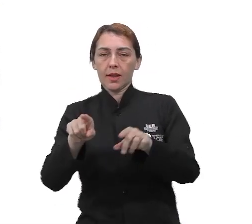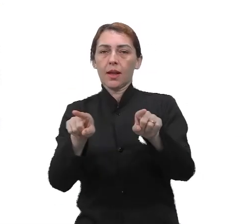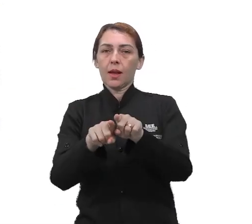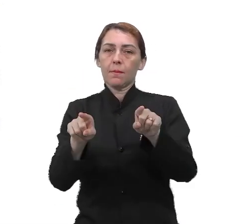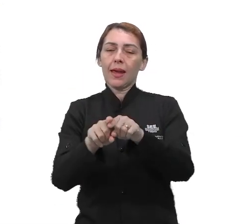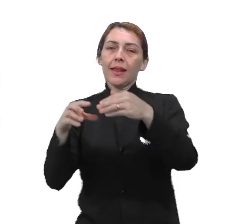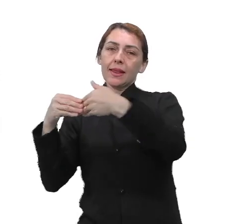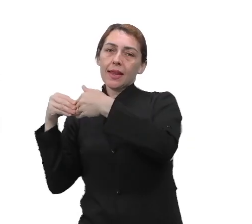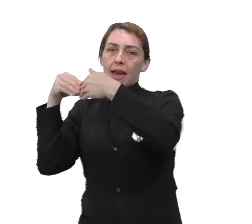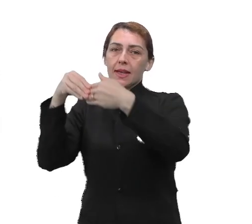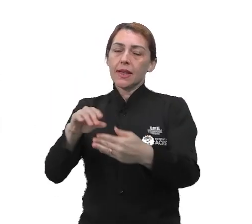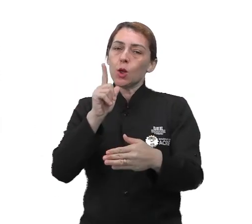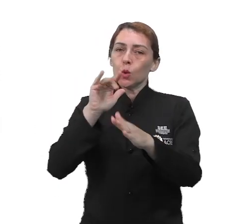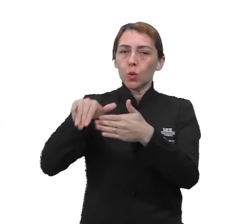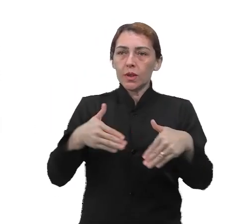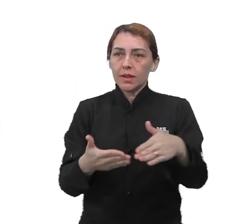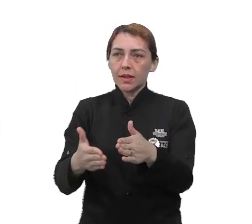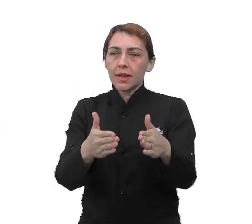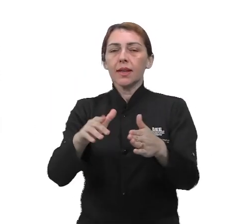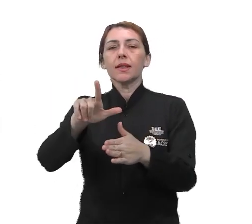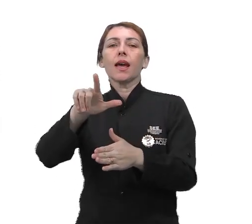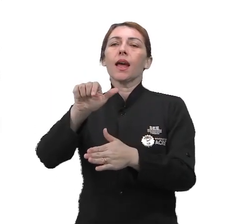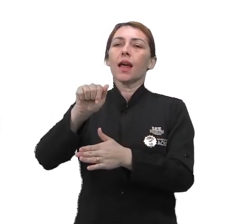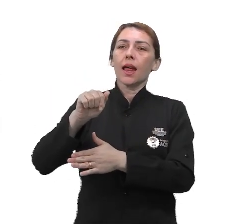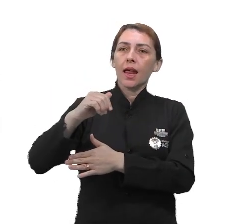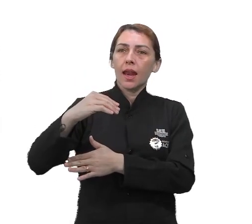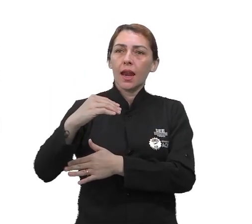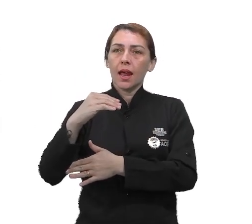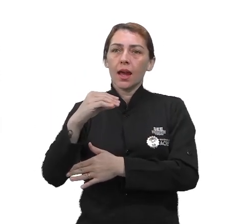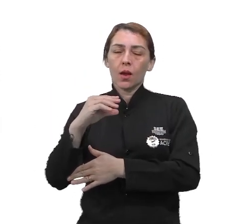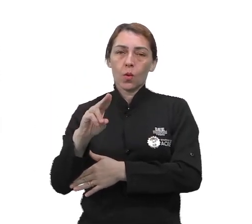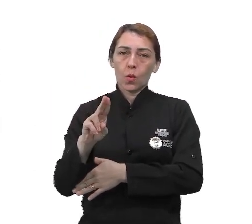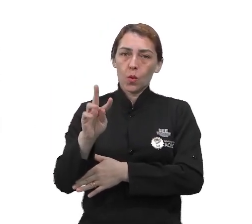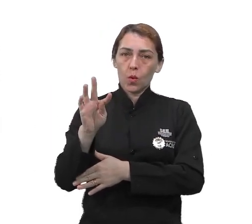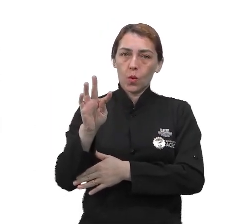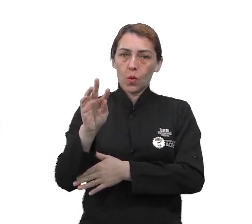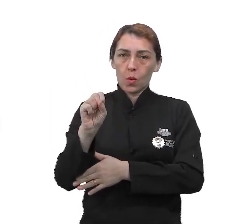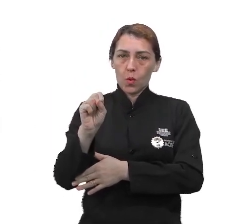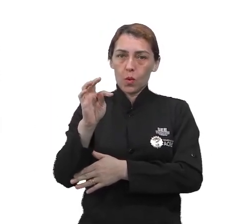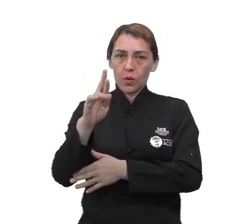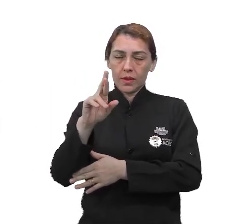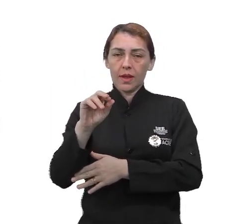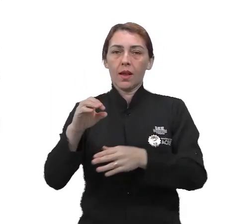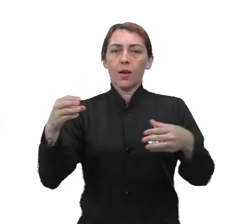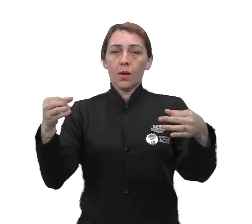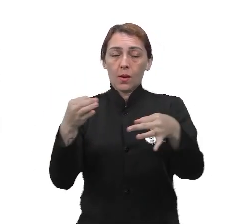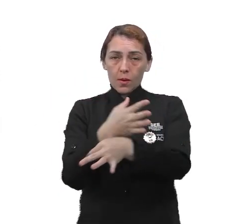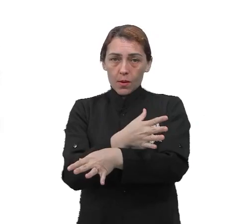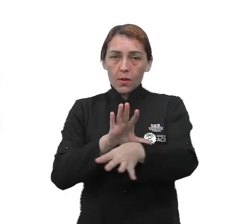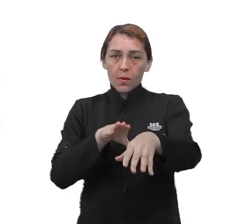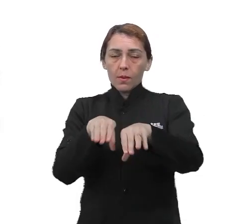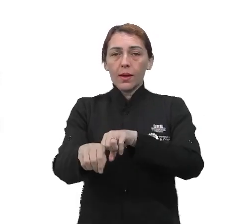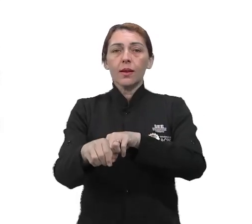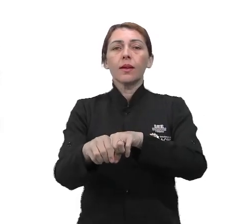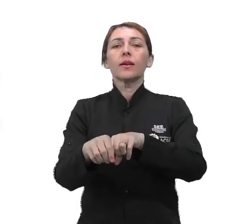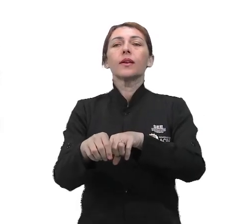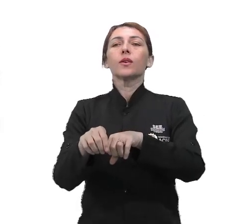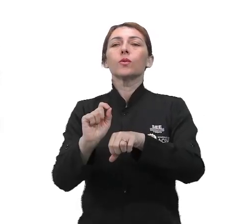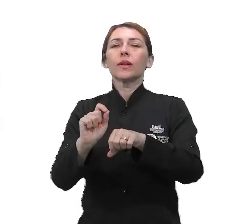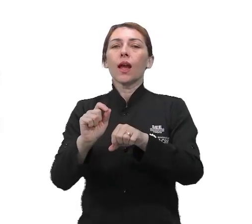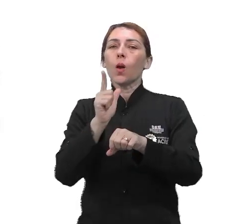sedimentos trazidos dos rios, e as lacustres, formadas pela sedimentação de lagos. Trazendo aqui para o